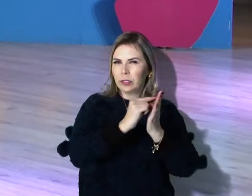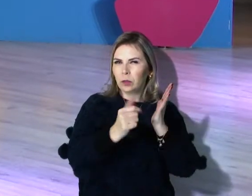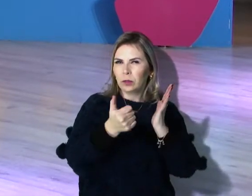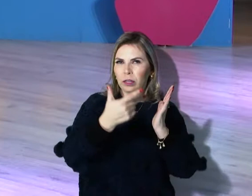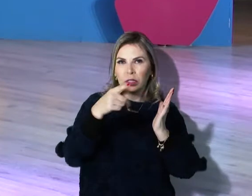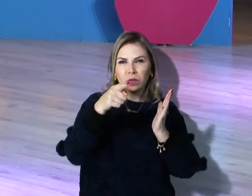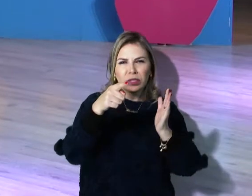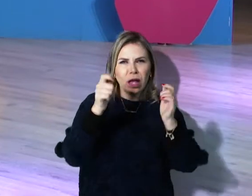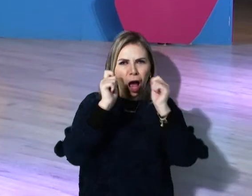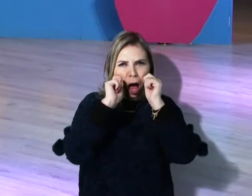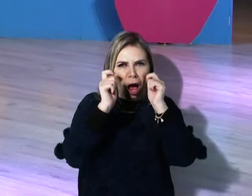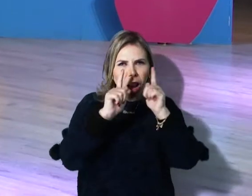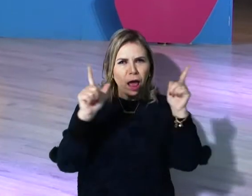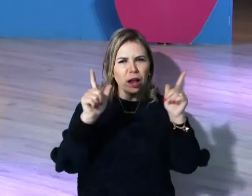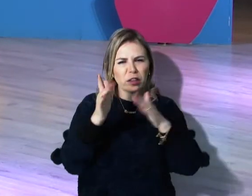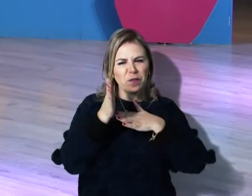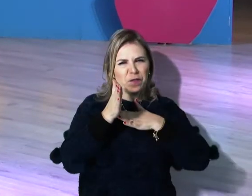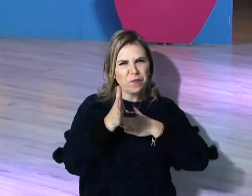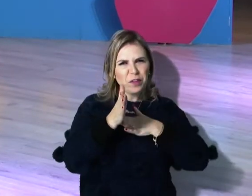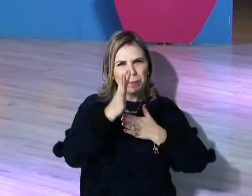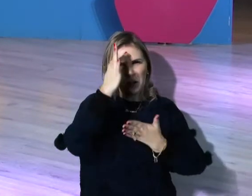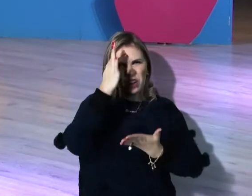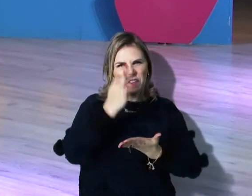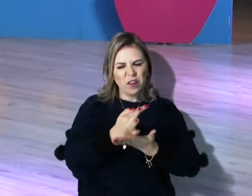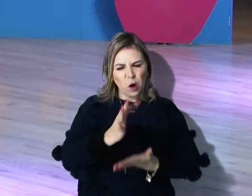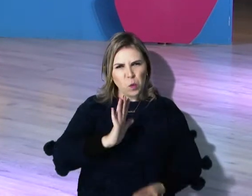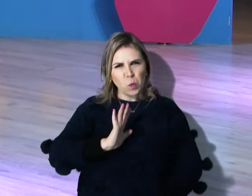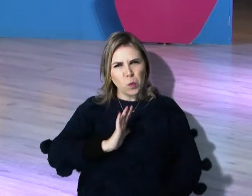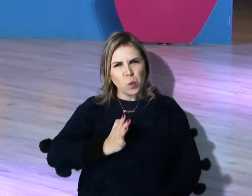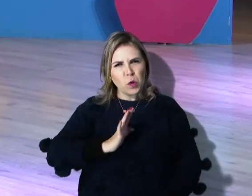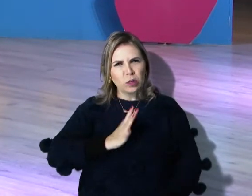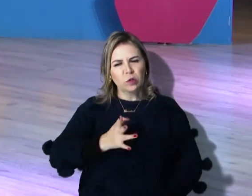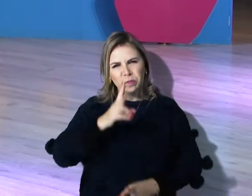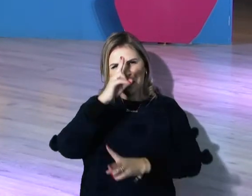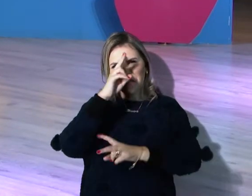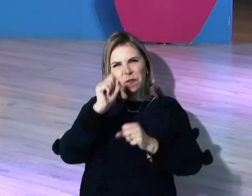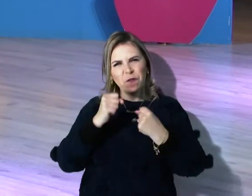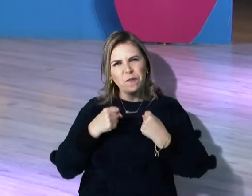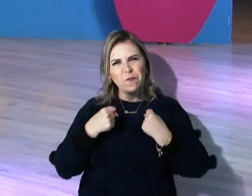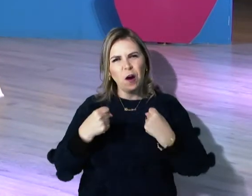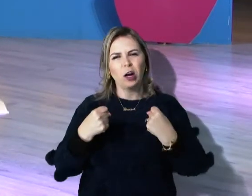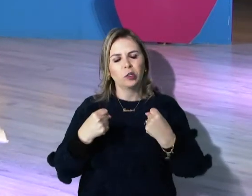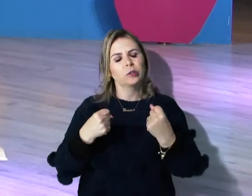fiquem firmes na fé, sejam corajosos, sejam fortes.